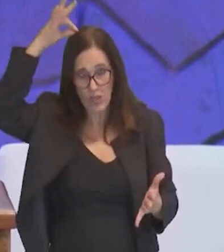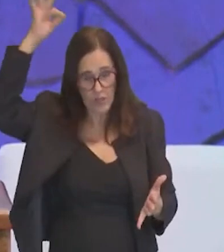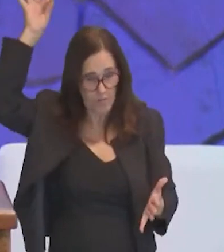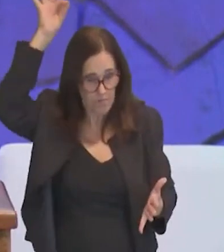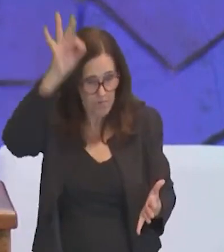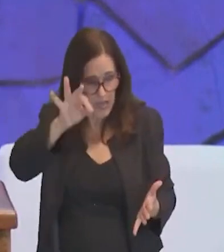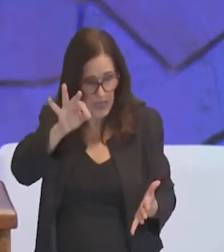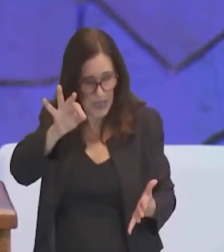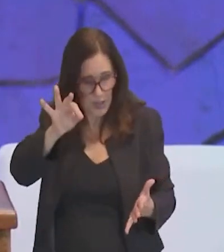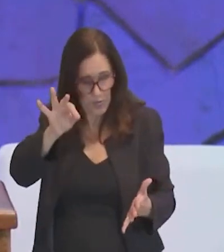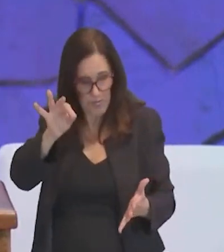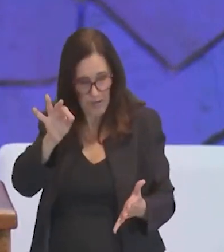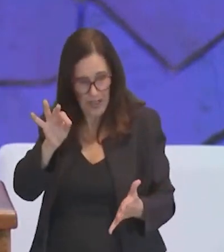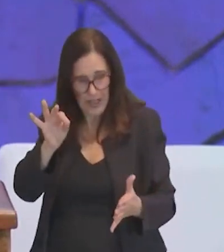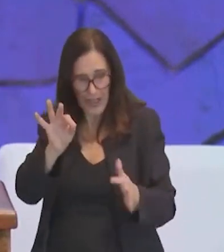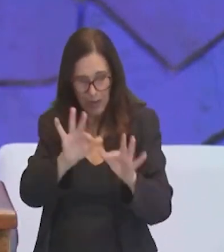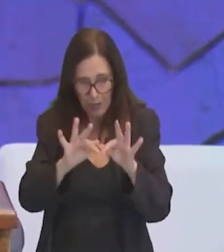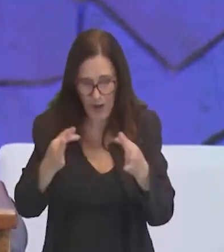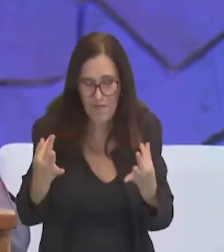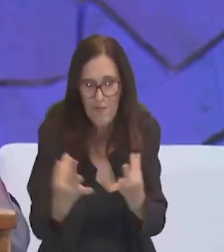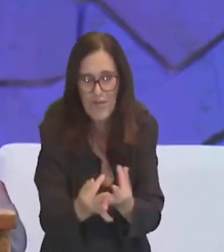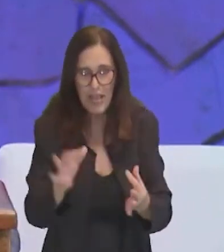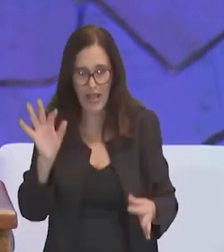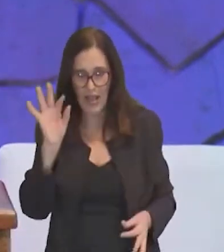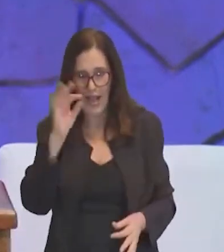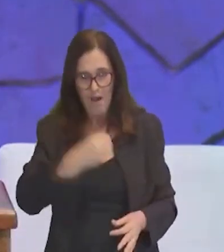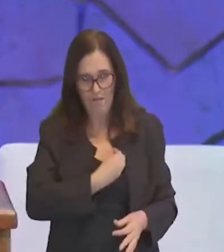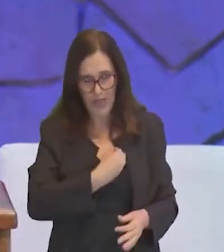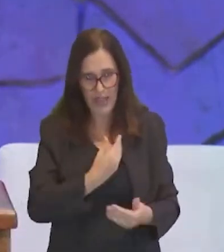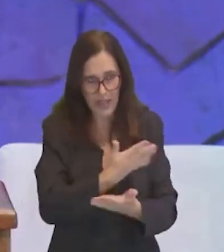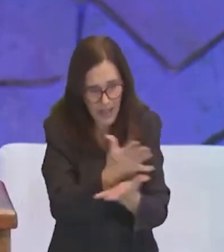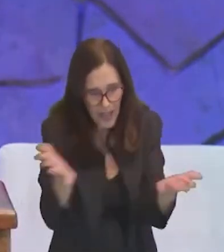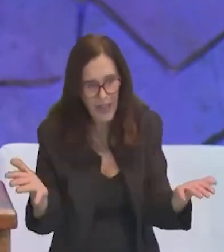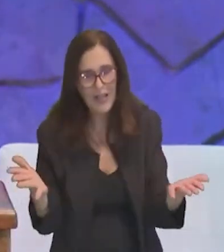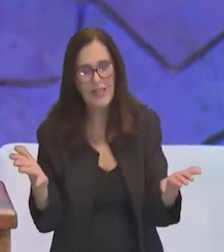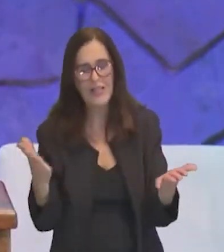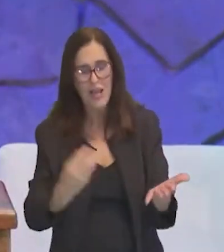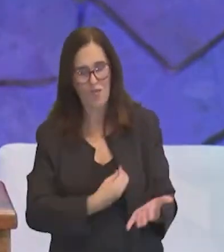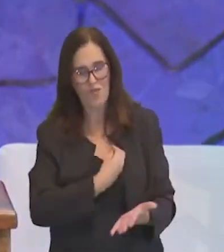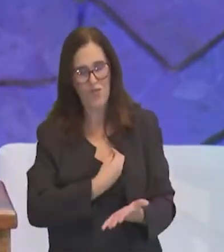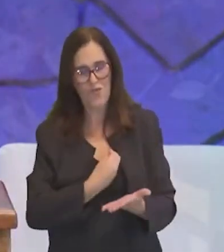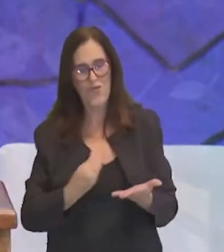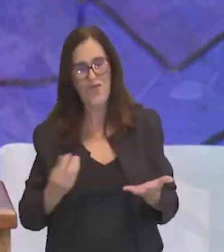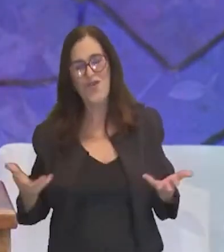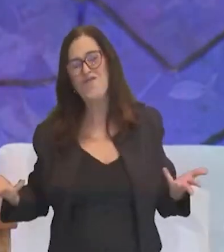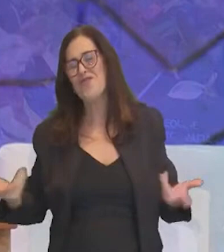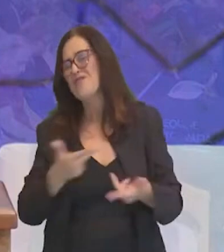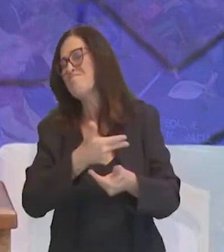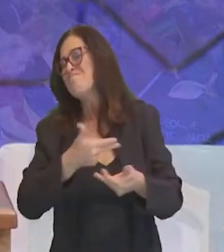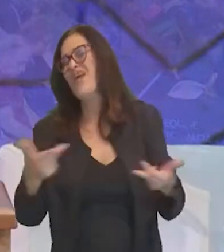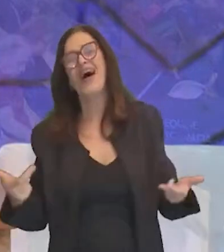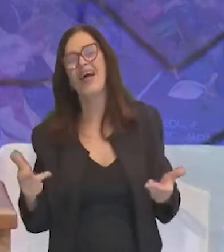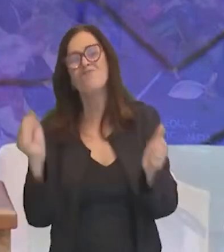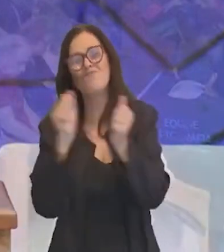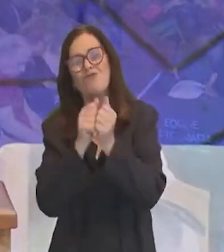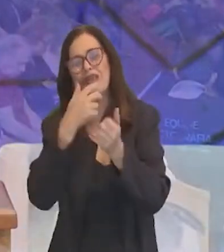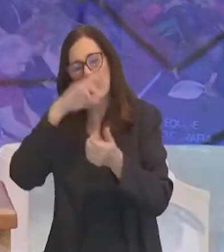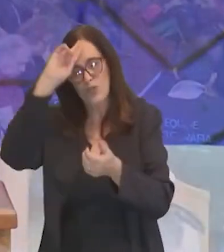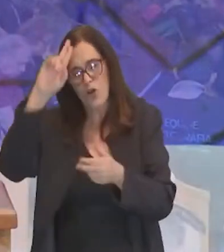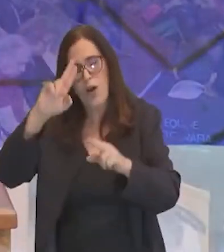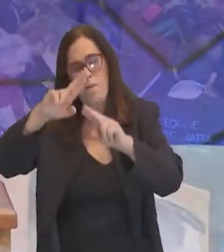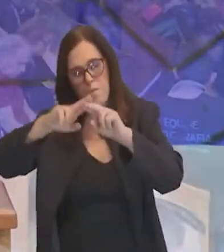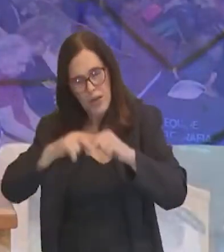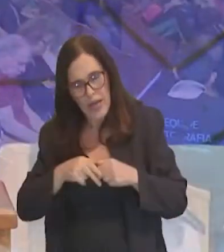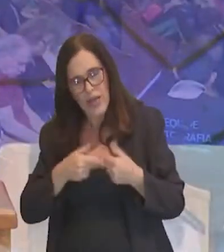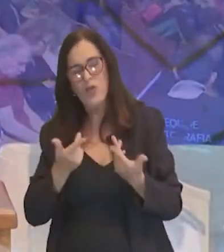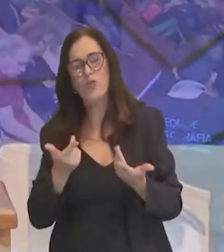ser derramado sobre essa família, sobre a vida deles, e que eles vão viver coisas incríveis com o Senhor, através, Senhor